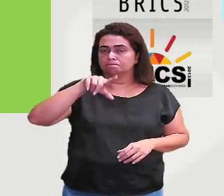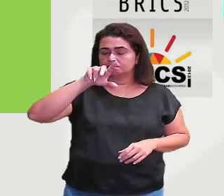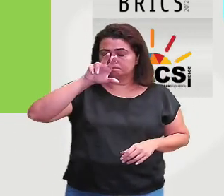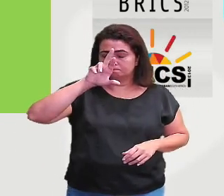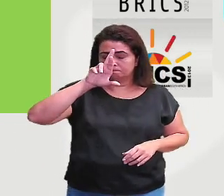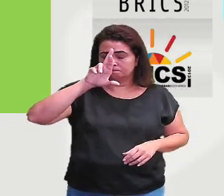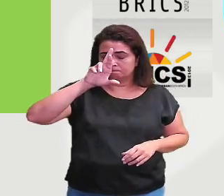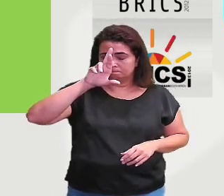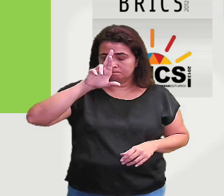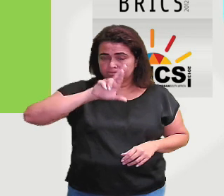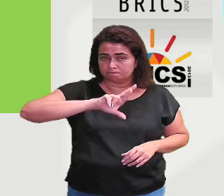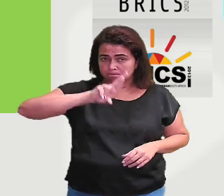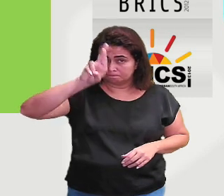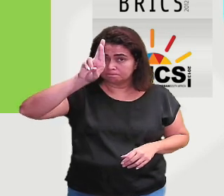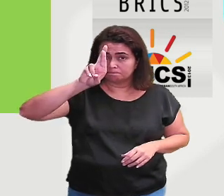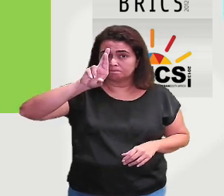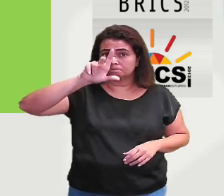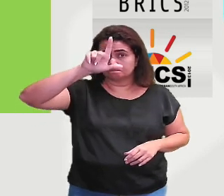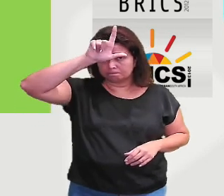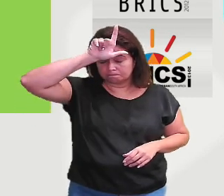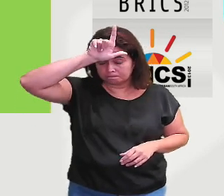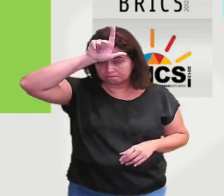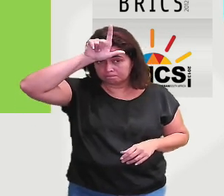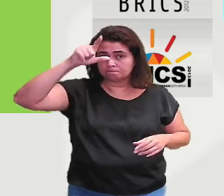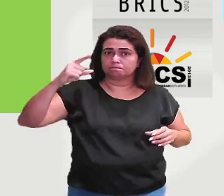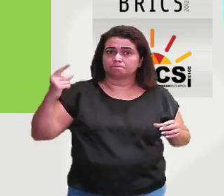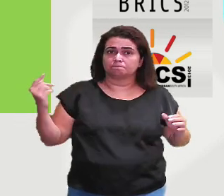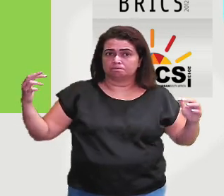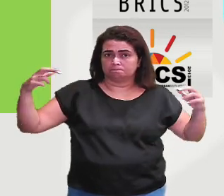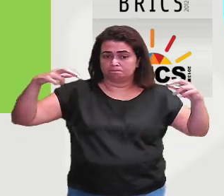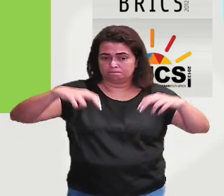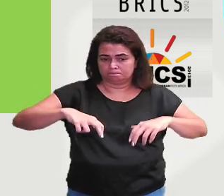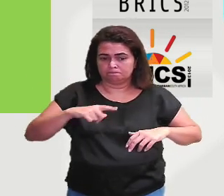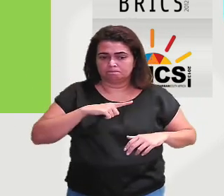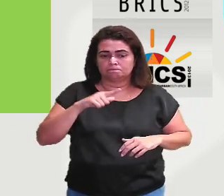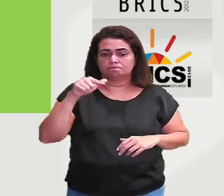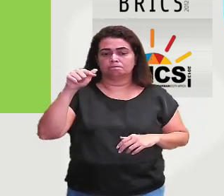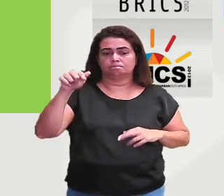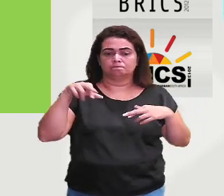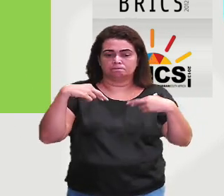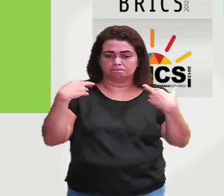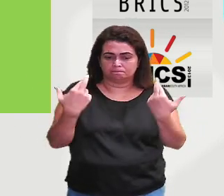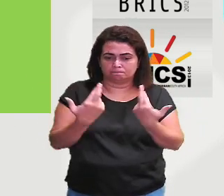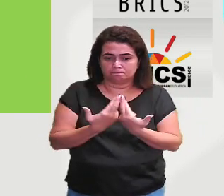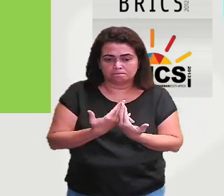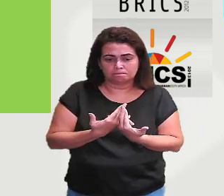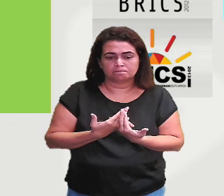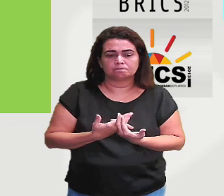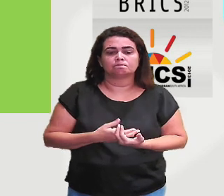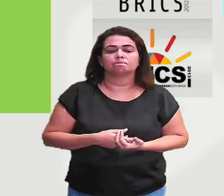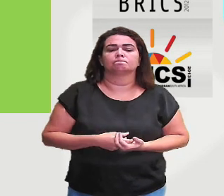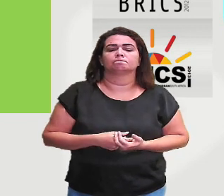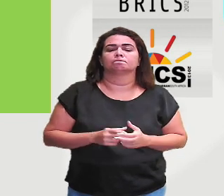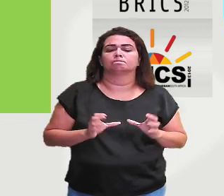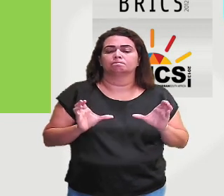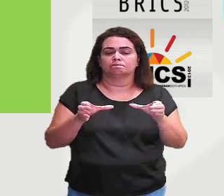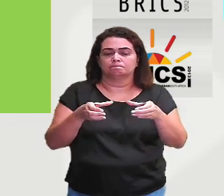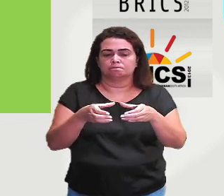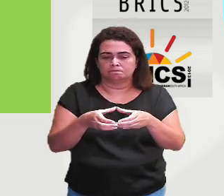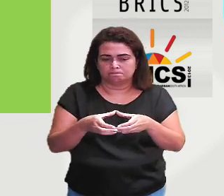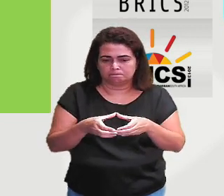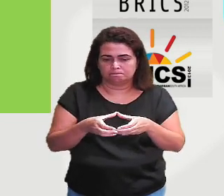anos, esses 7 anos, ocorreram 7 reuniões de cúpulas, né, com a presença de todos os líderes do mecanismo. Então, nós temos a cúpula de Ekaterimburgo,